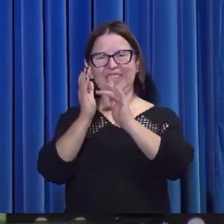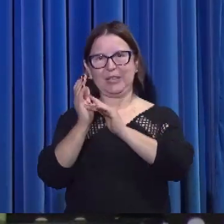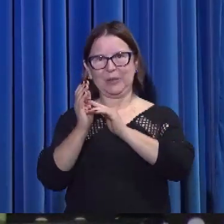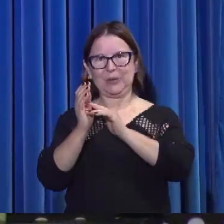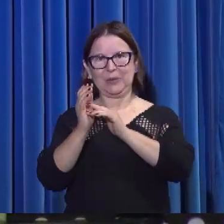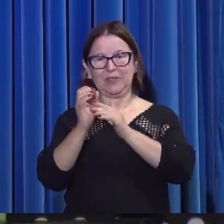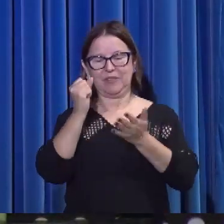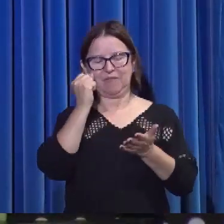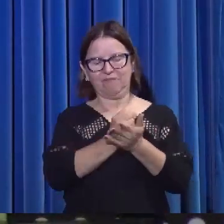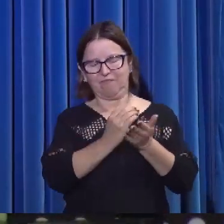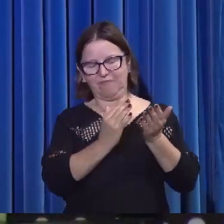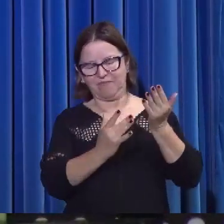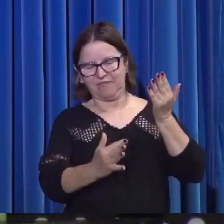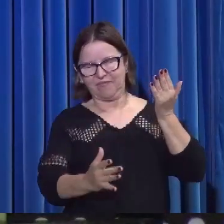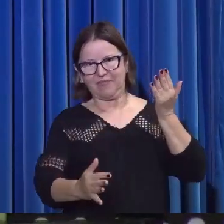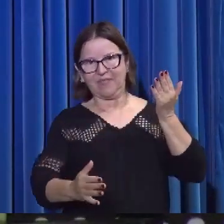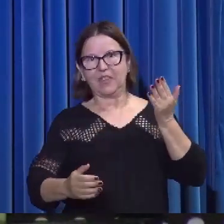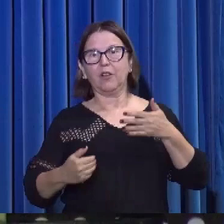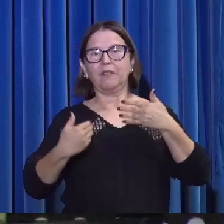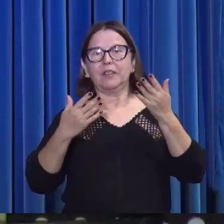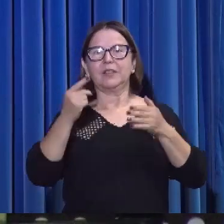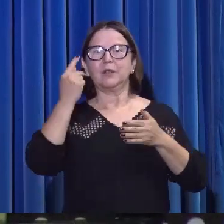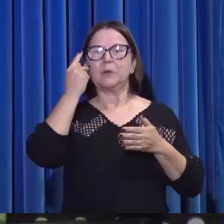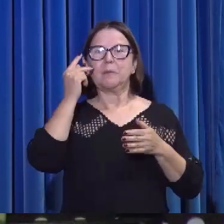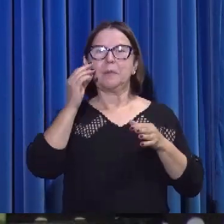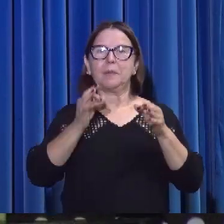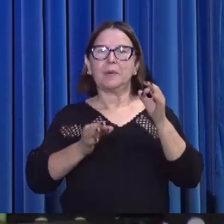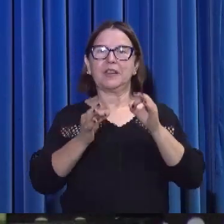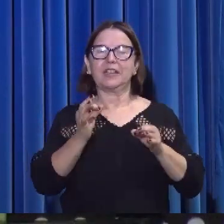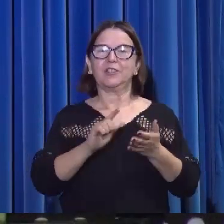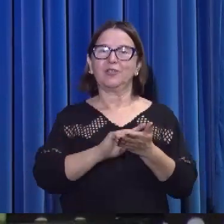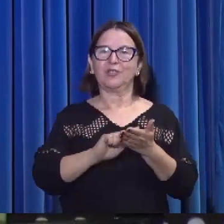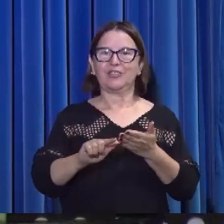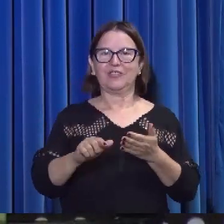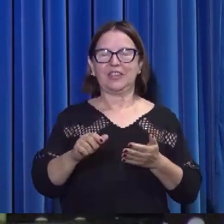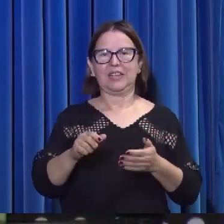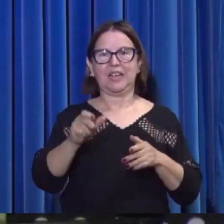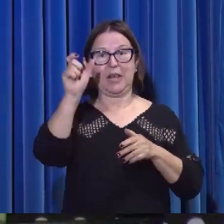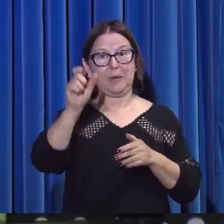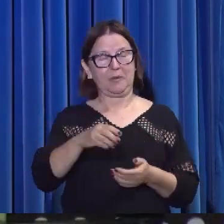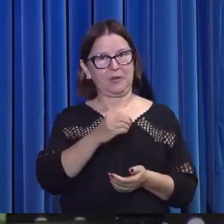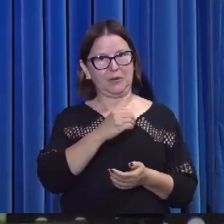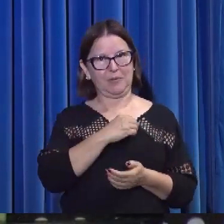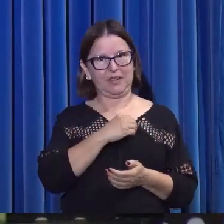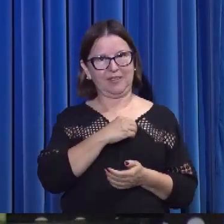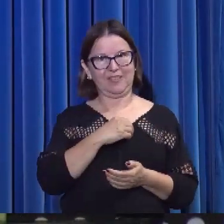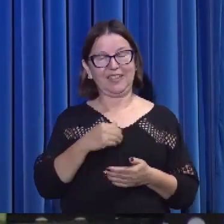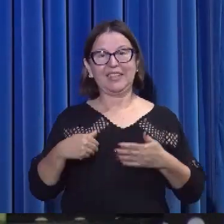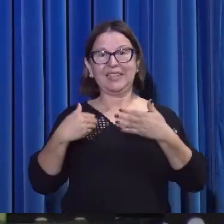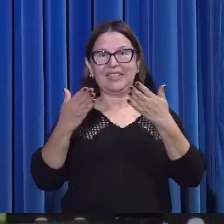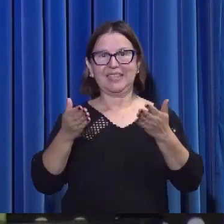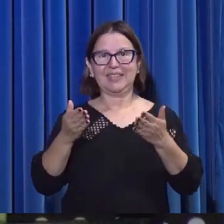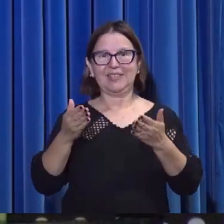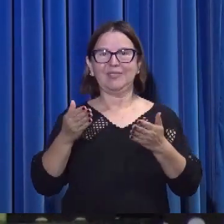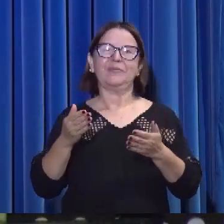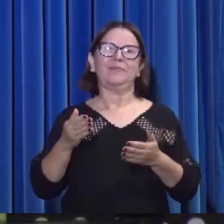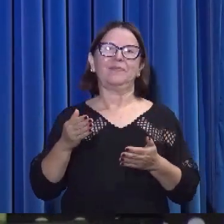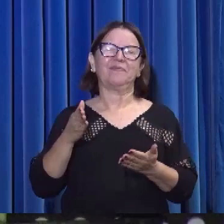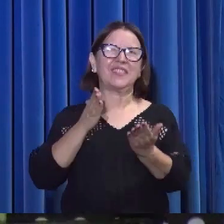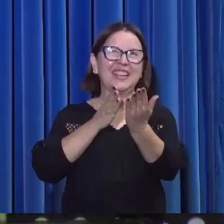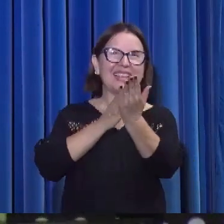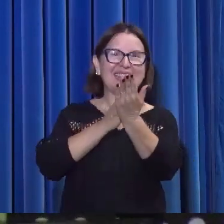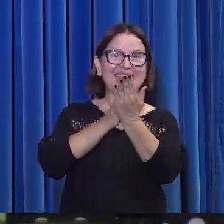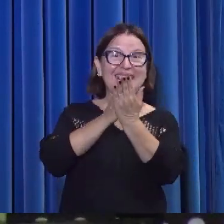para justificar o pecador de seu pecado, concedendo a ele acesso à natureza